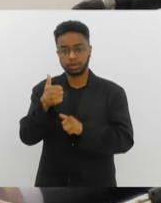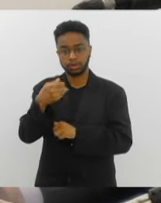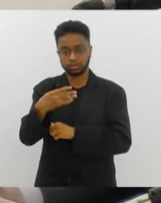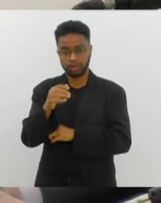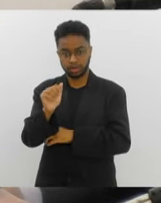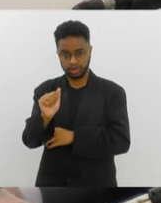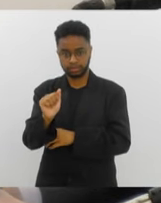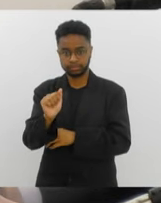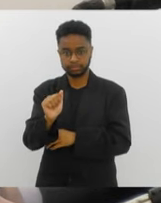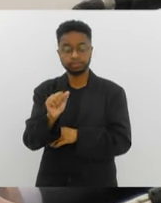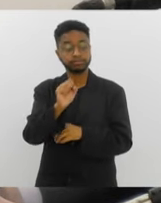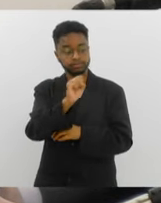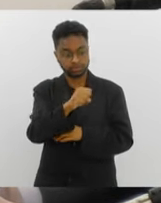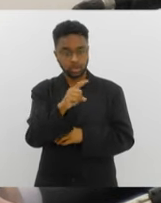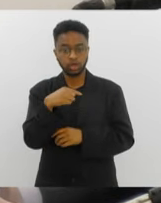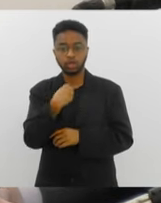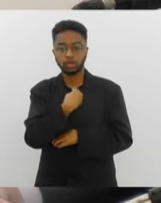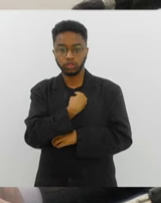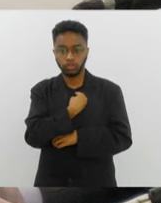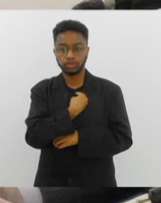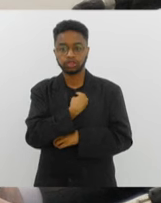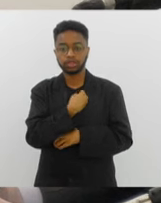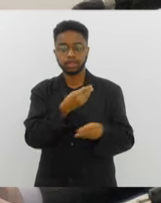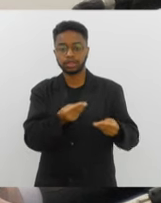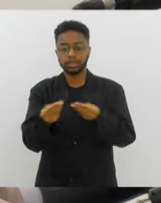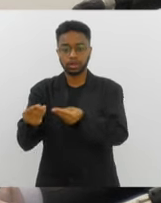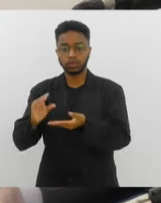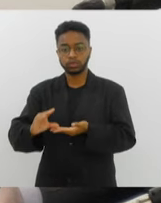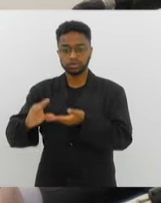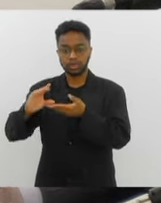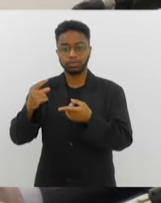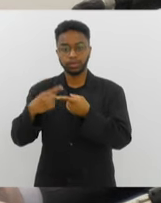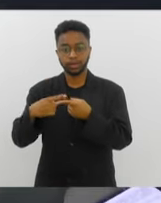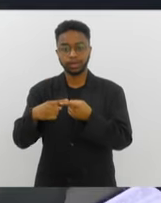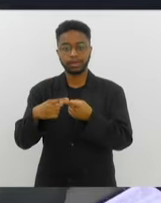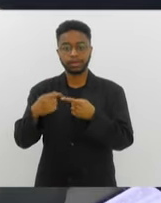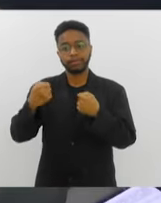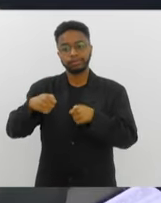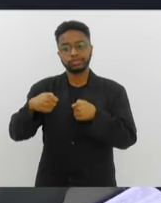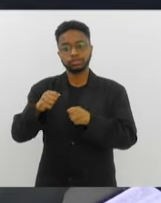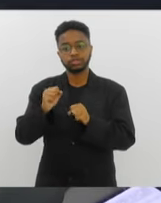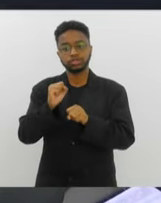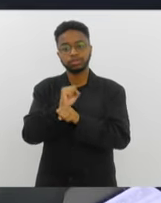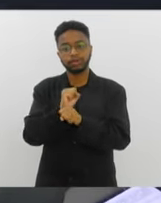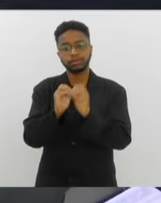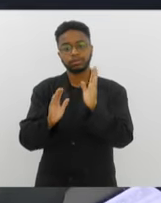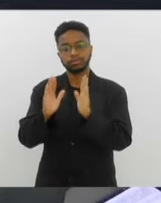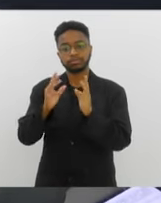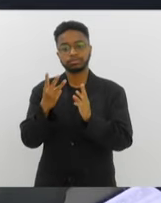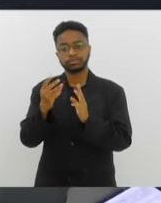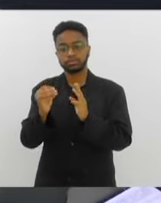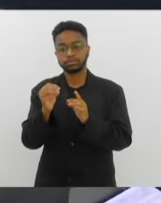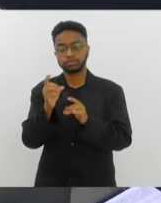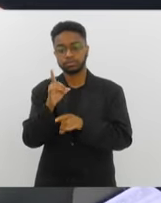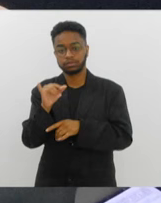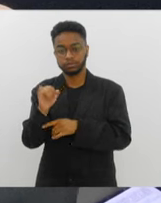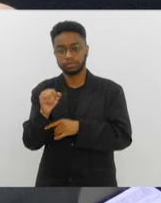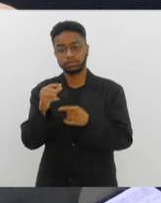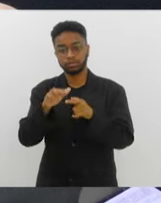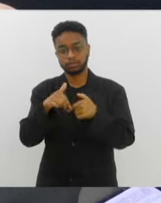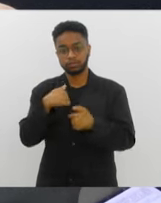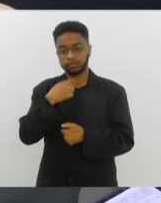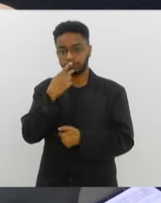a gente foi para o Conselho pagar uns 30 dias e ele apresentar o projeto dele. Por isso que eu falei que era concomitante. Ah, deputado,